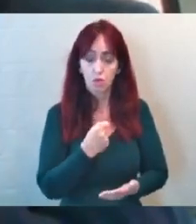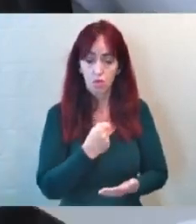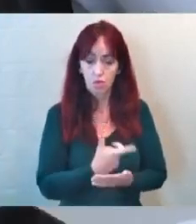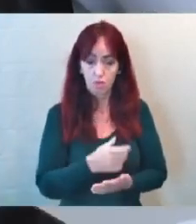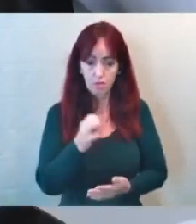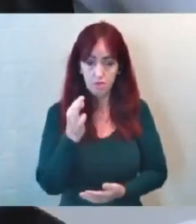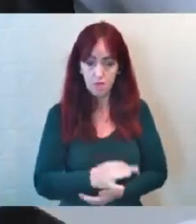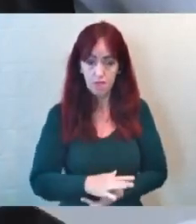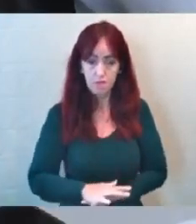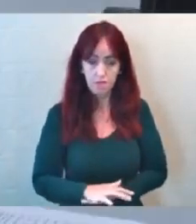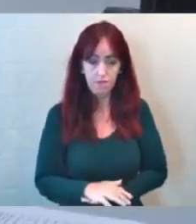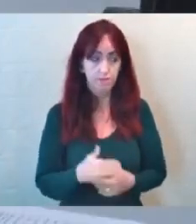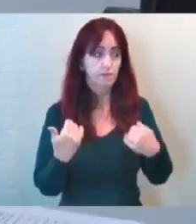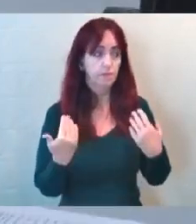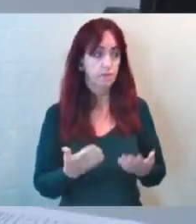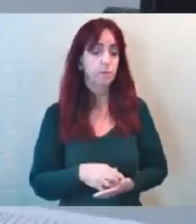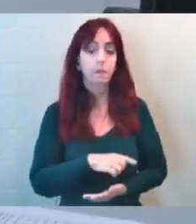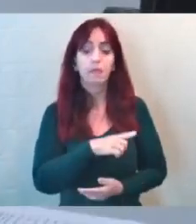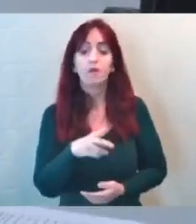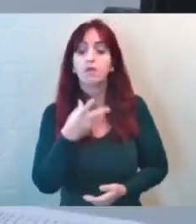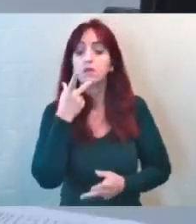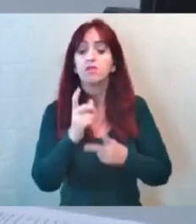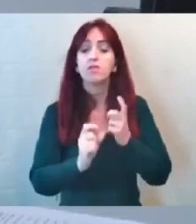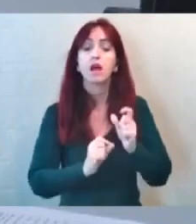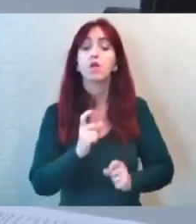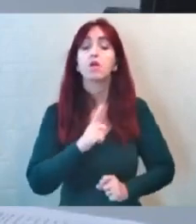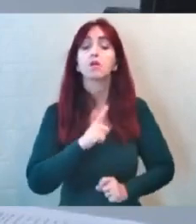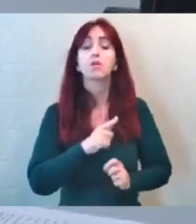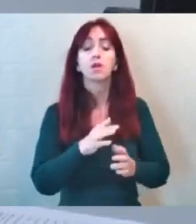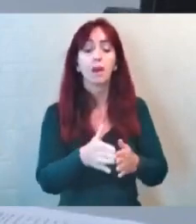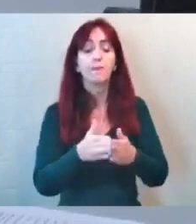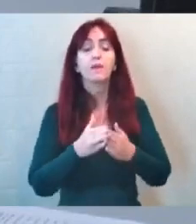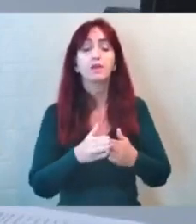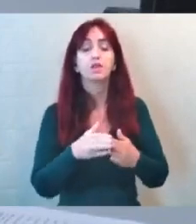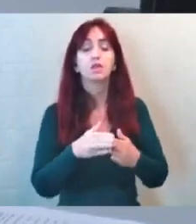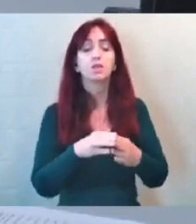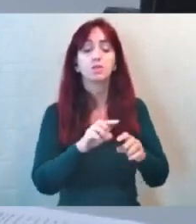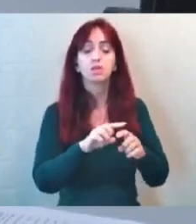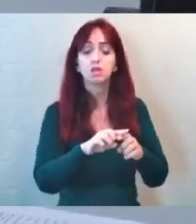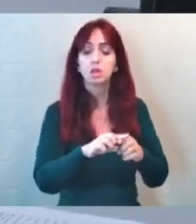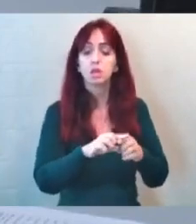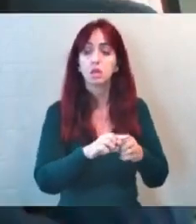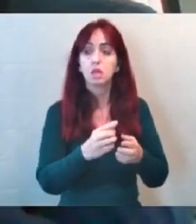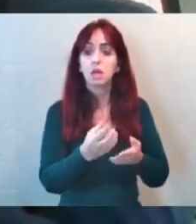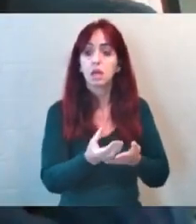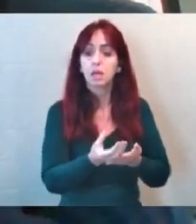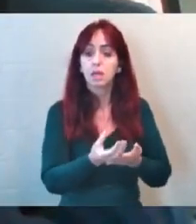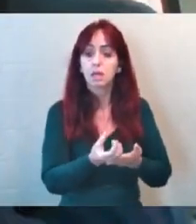Certo. E você falou que são pedidos de créditos de compras de viagem, certo?